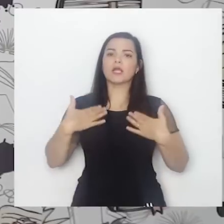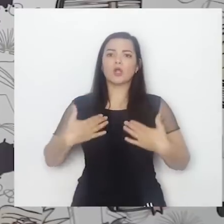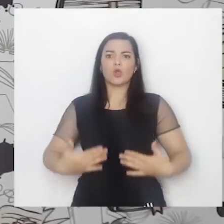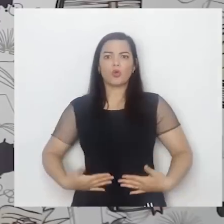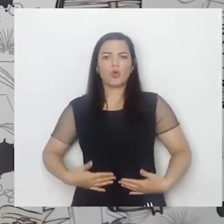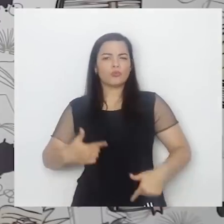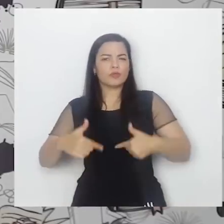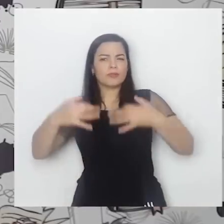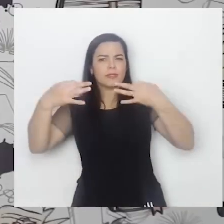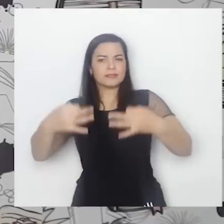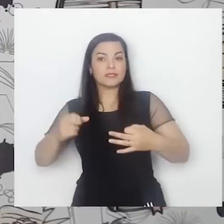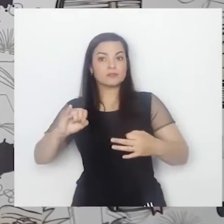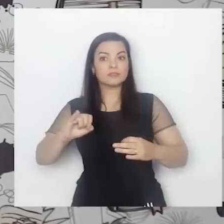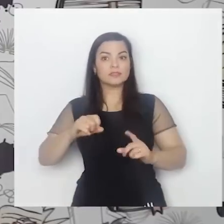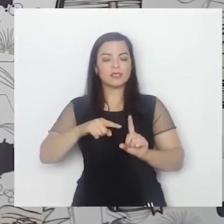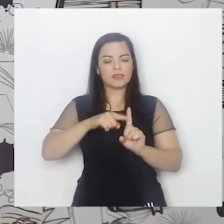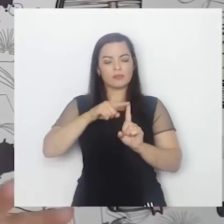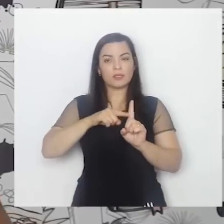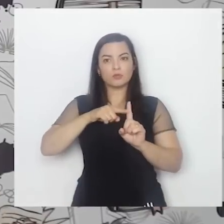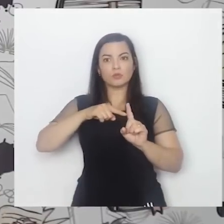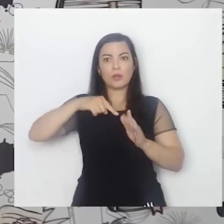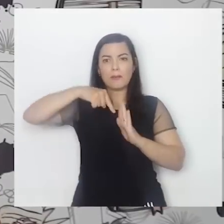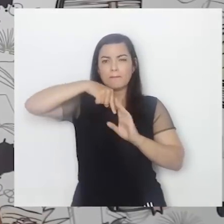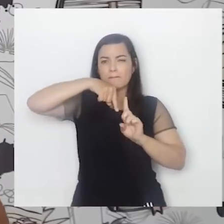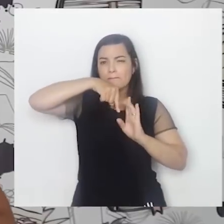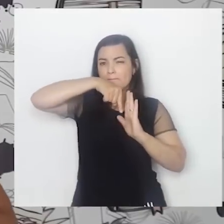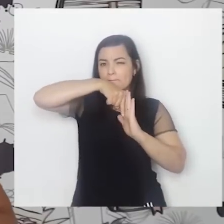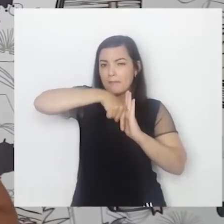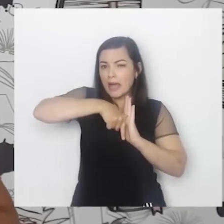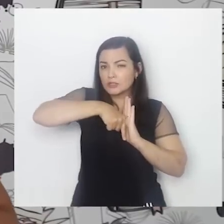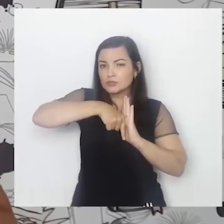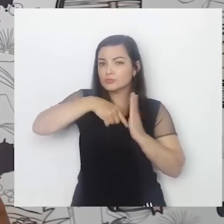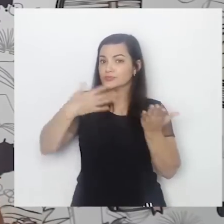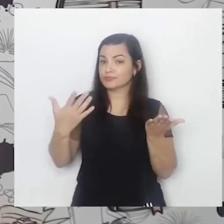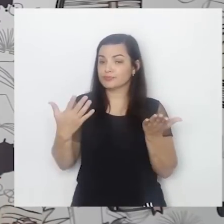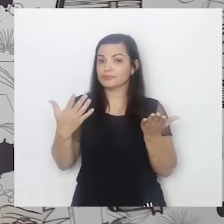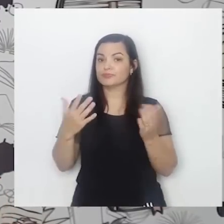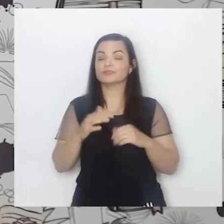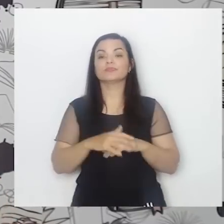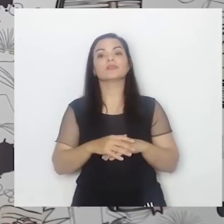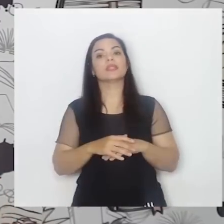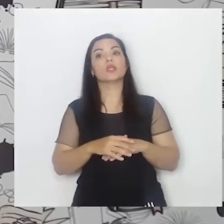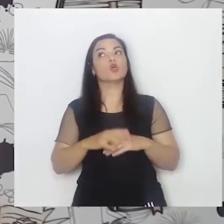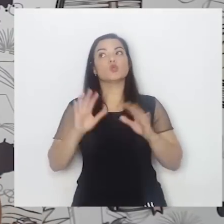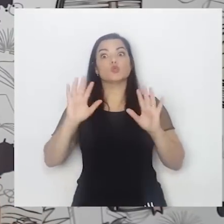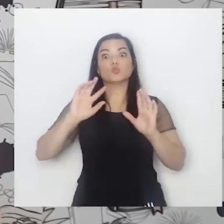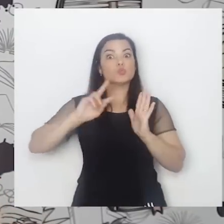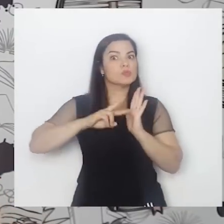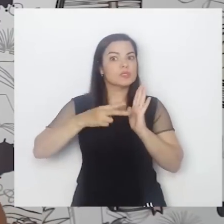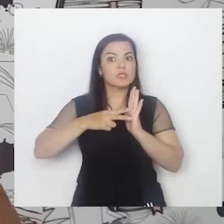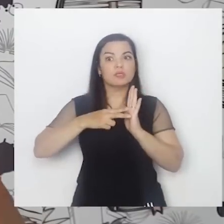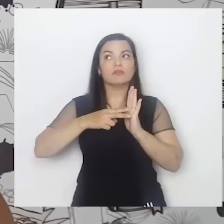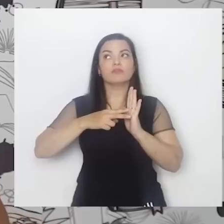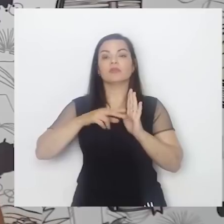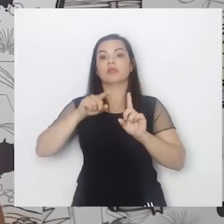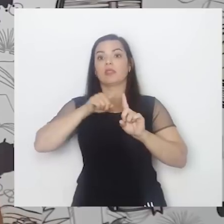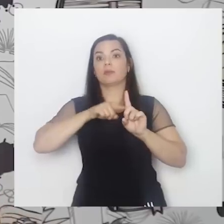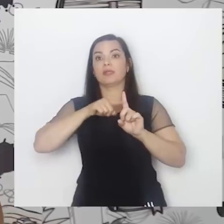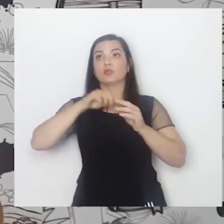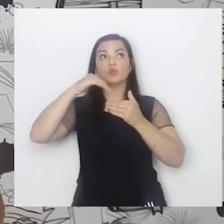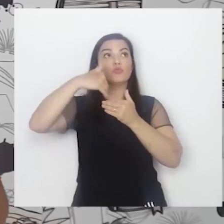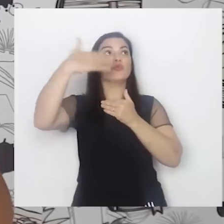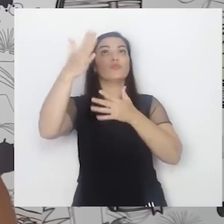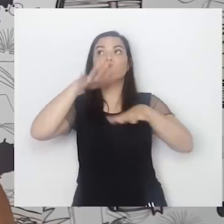a temperatura está muito baixa? Essa temperatura, turma, não é a temperatura do ambiente, é a